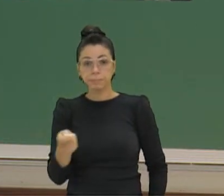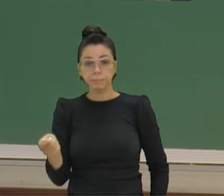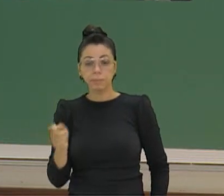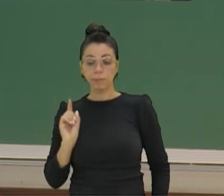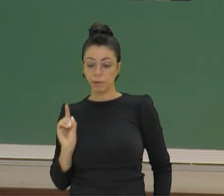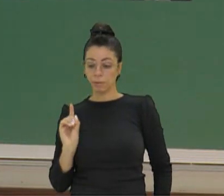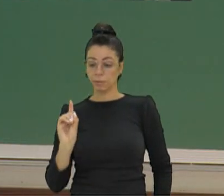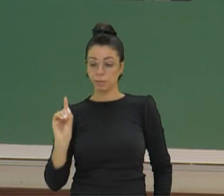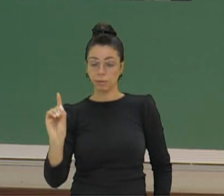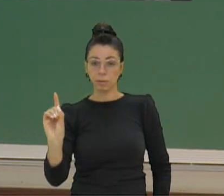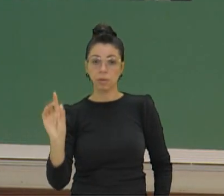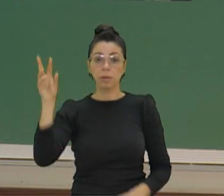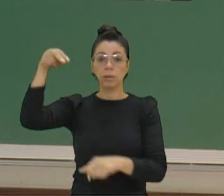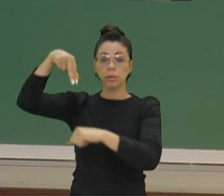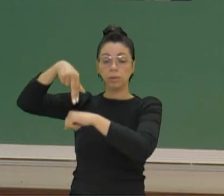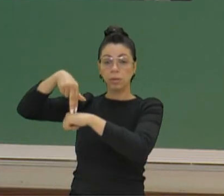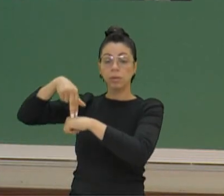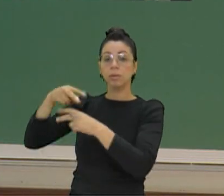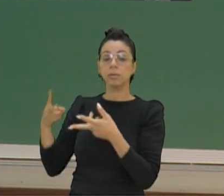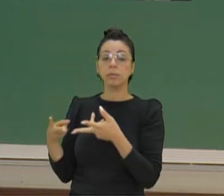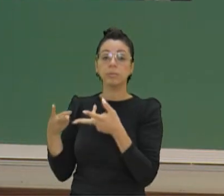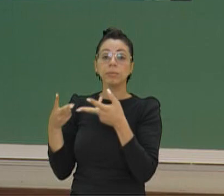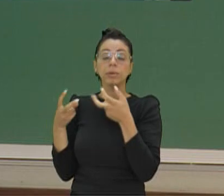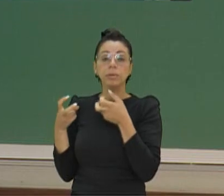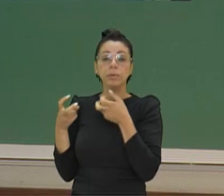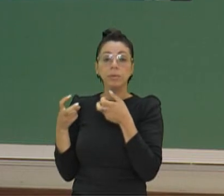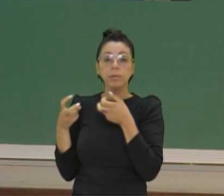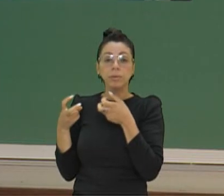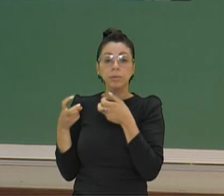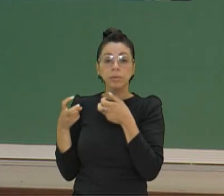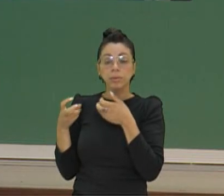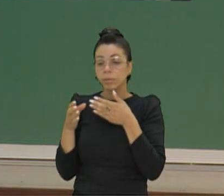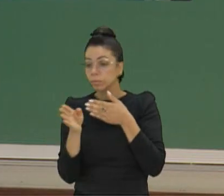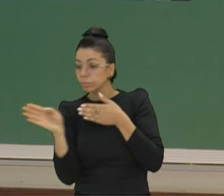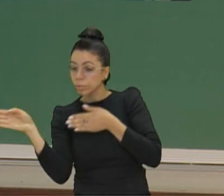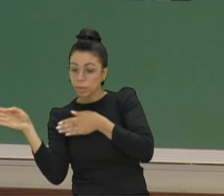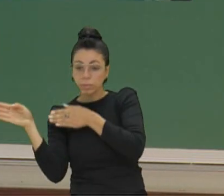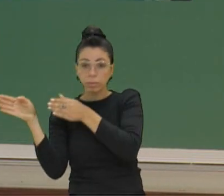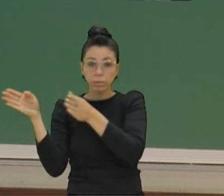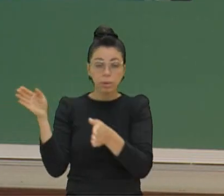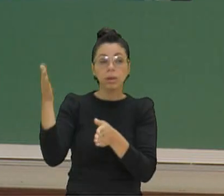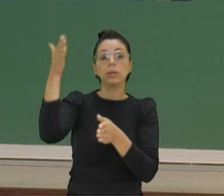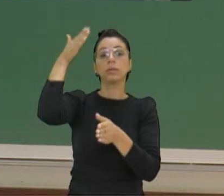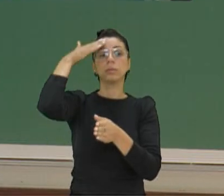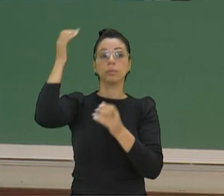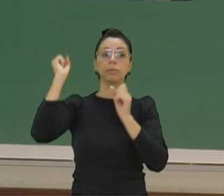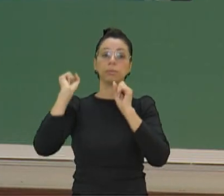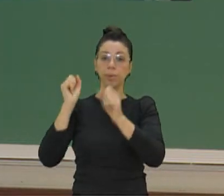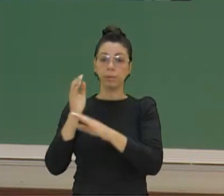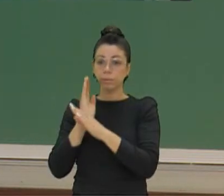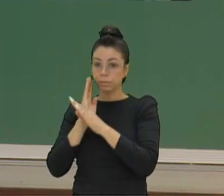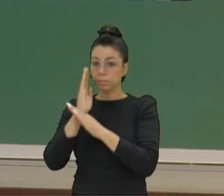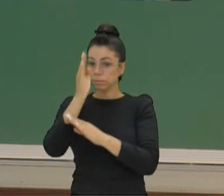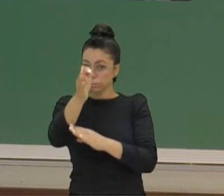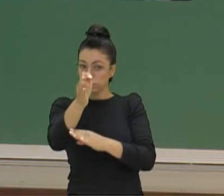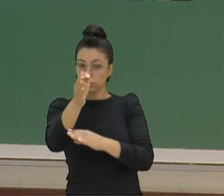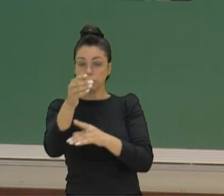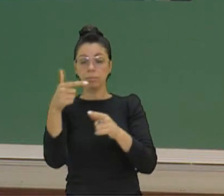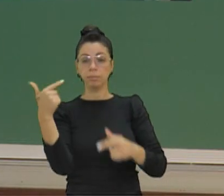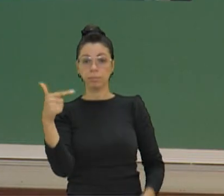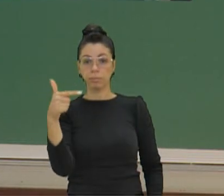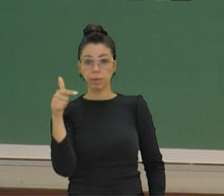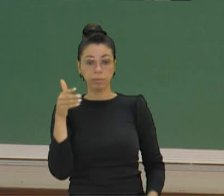em cima dela, ela percebe o sentido da via. Ela sabe que ela pode ir reto porque não tem